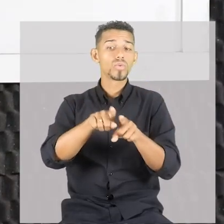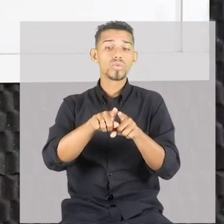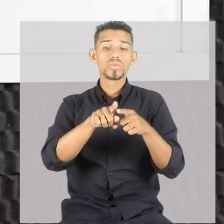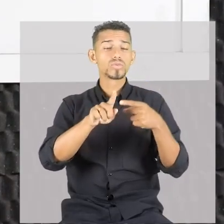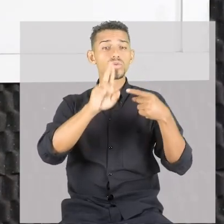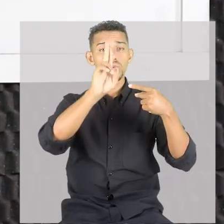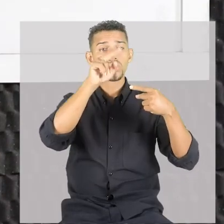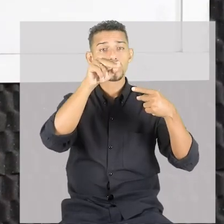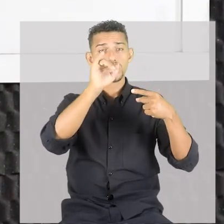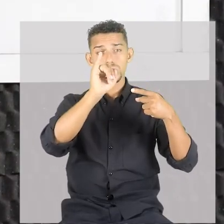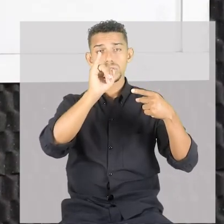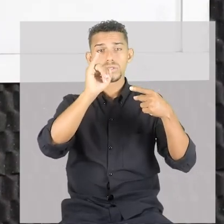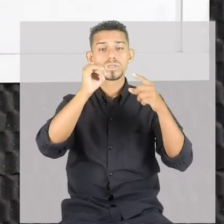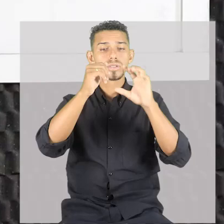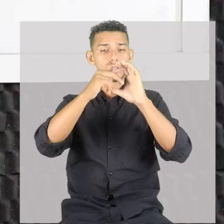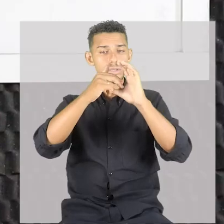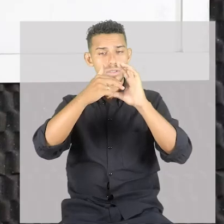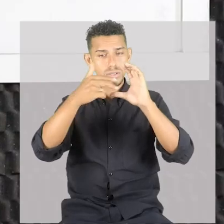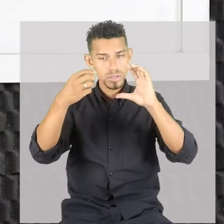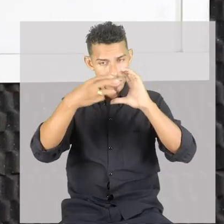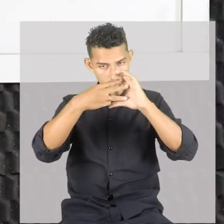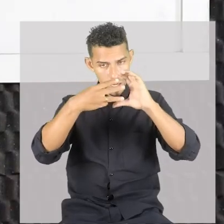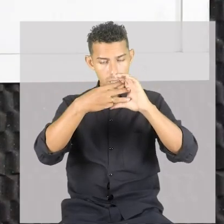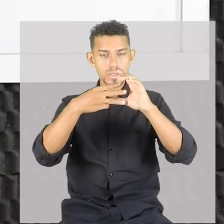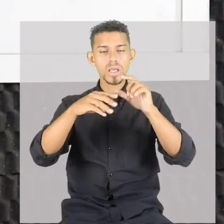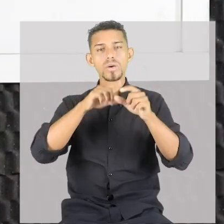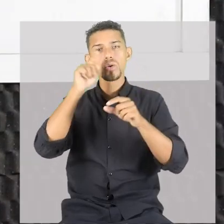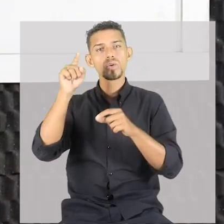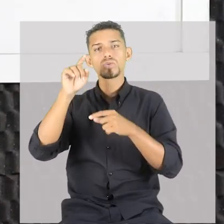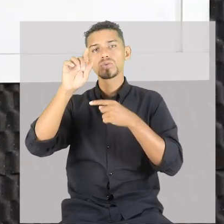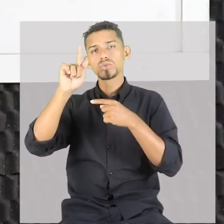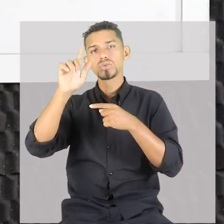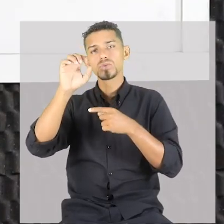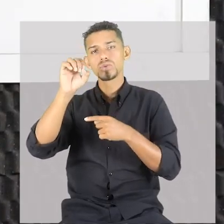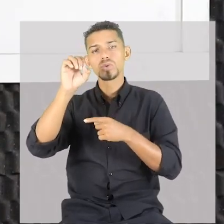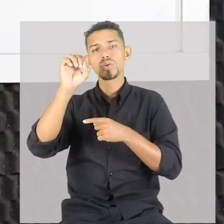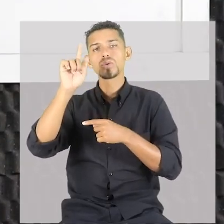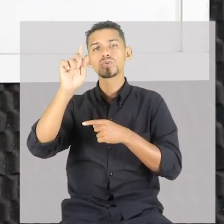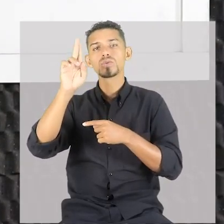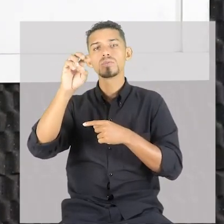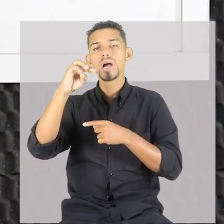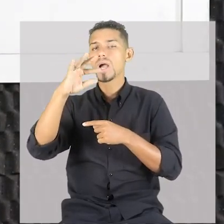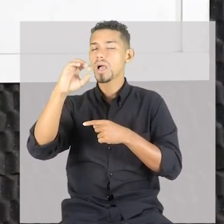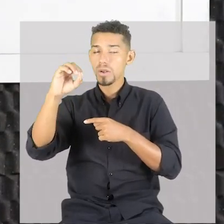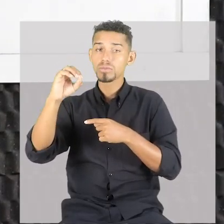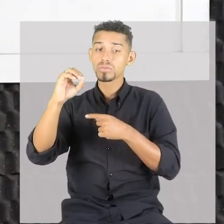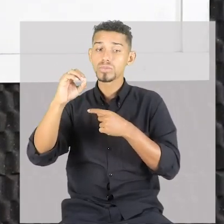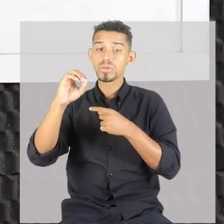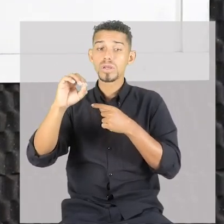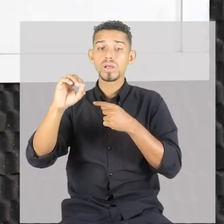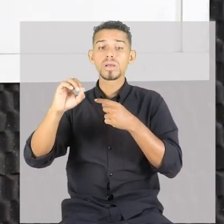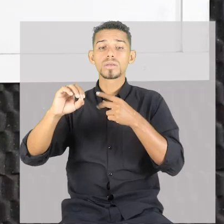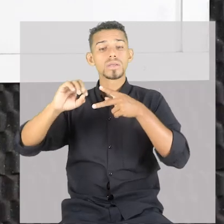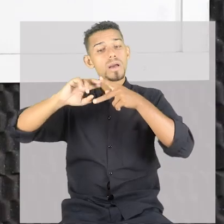unicelulares. Mas existem também ali os cogumelos, né, que inclusive alguns a gente até come, que são organismos